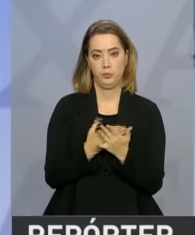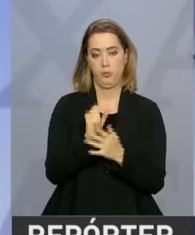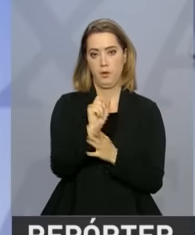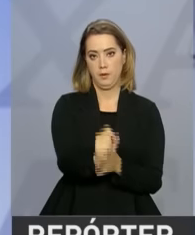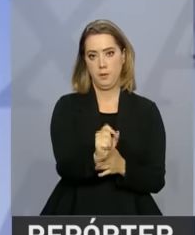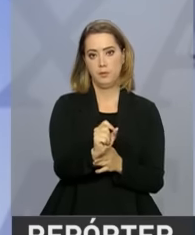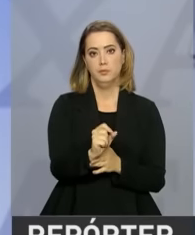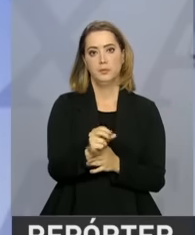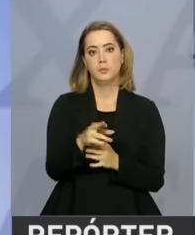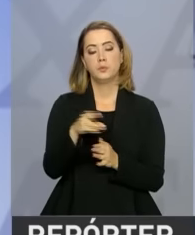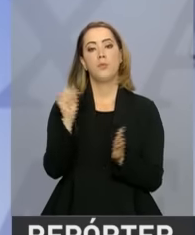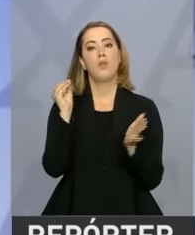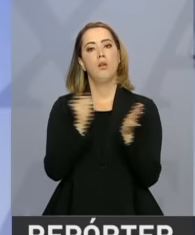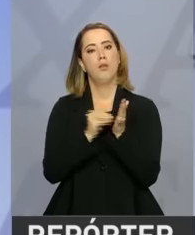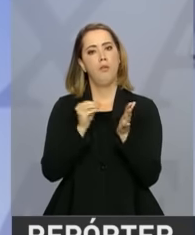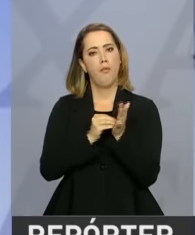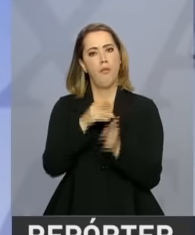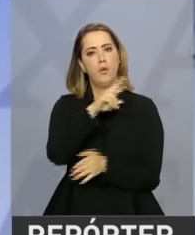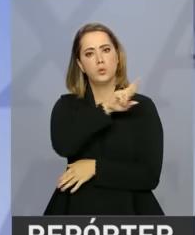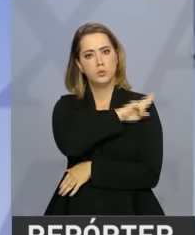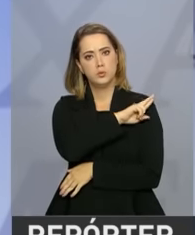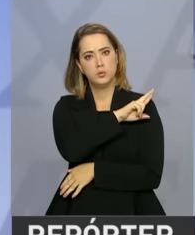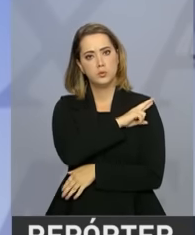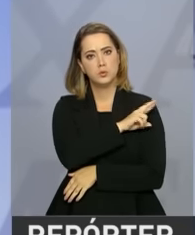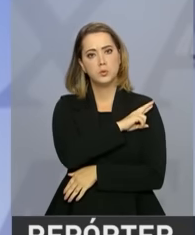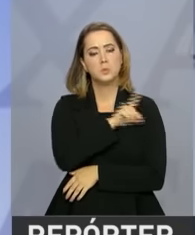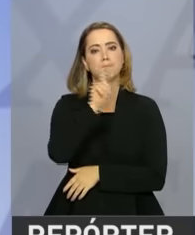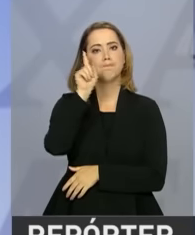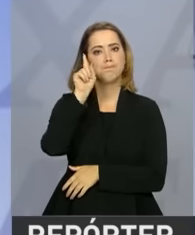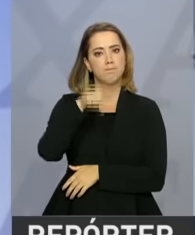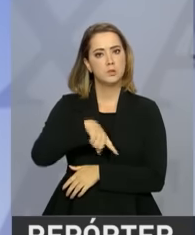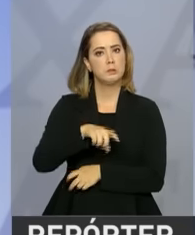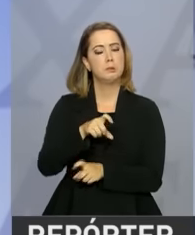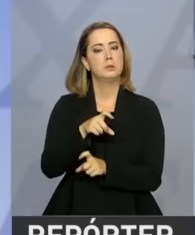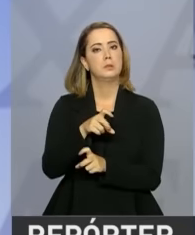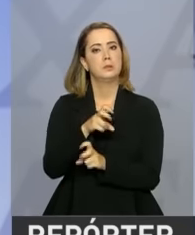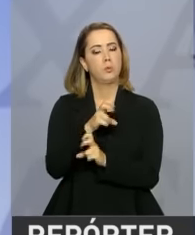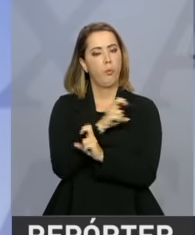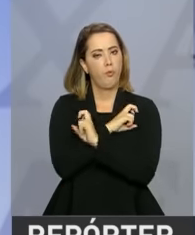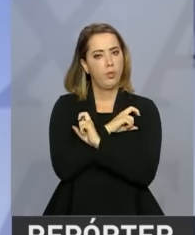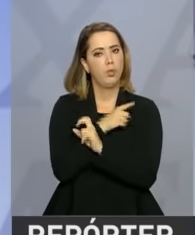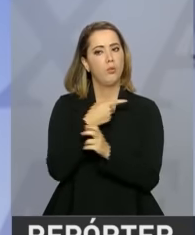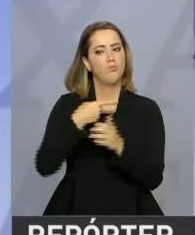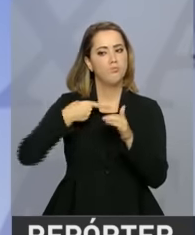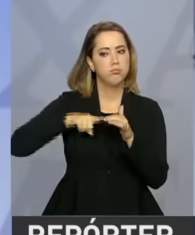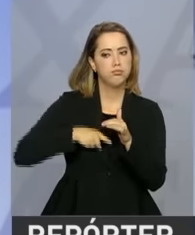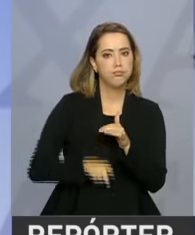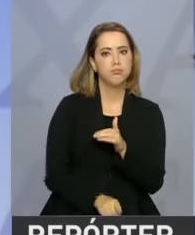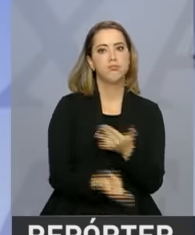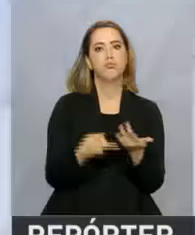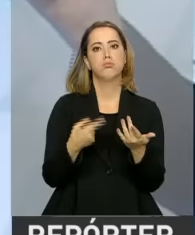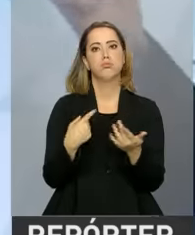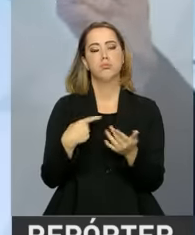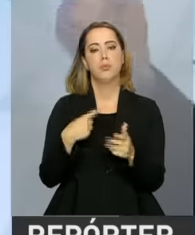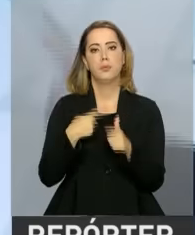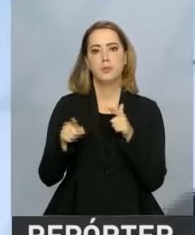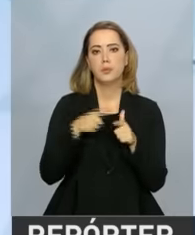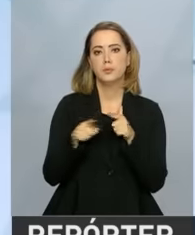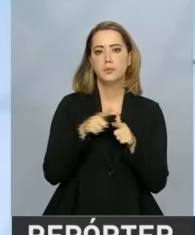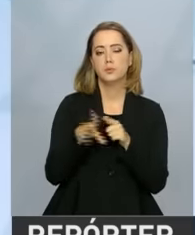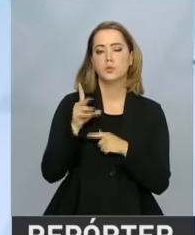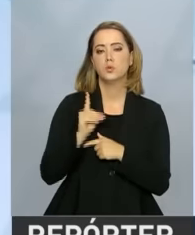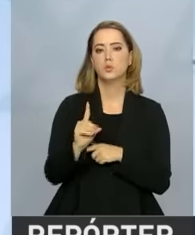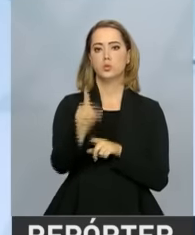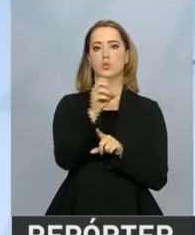A irresponsabilidade fiscal é um veneno que corrói os direitos sociais. A atração